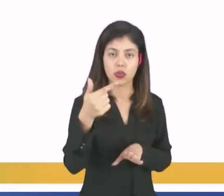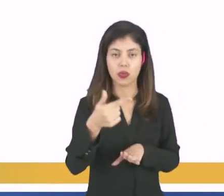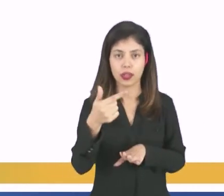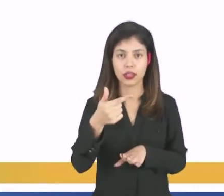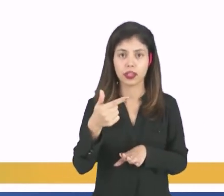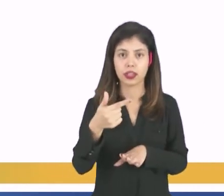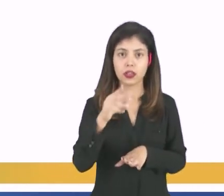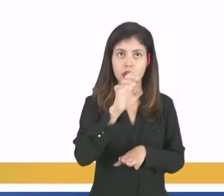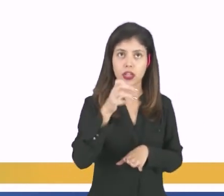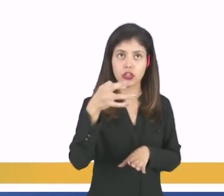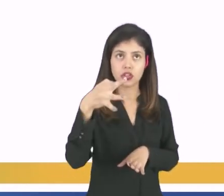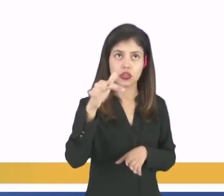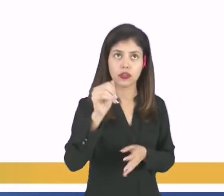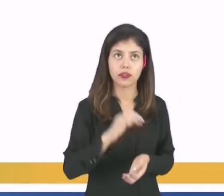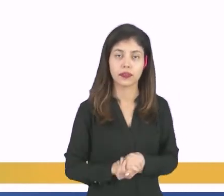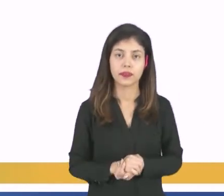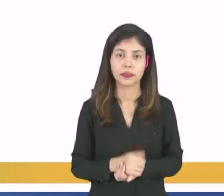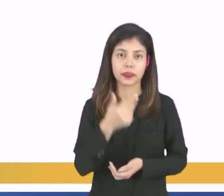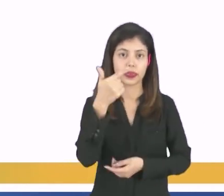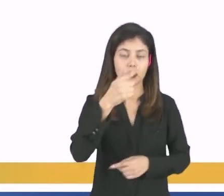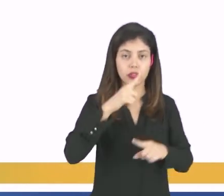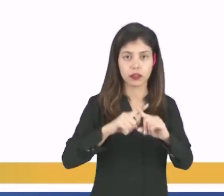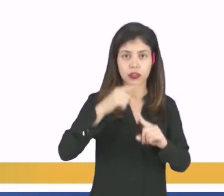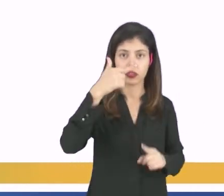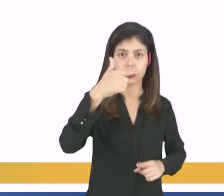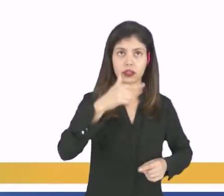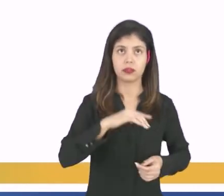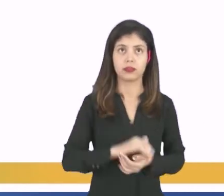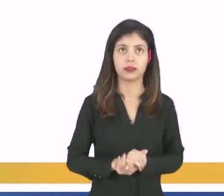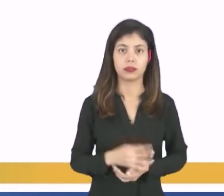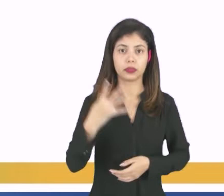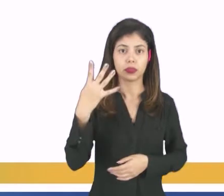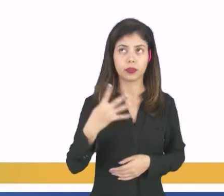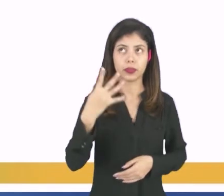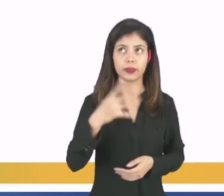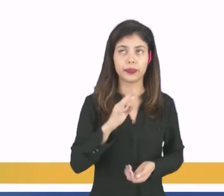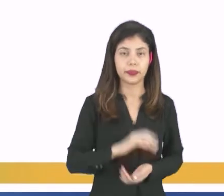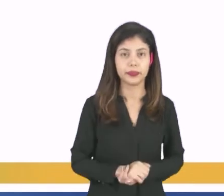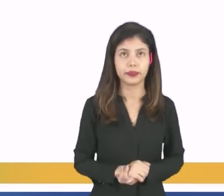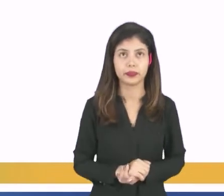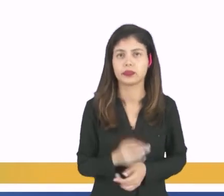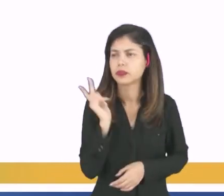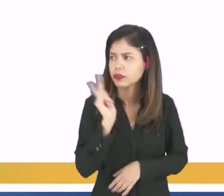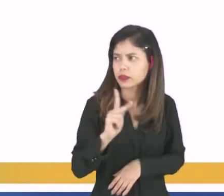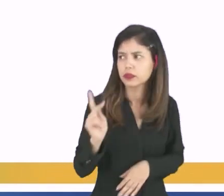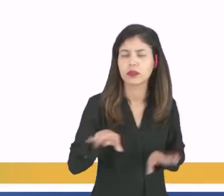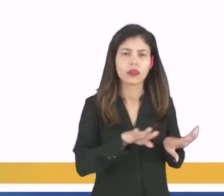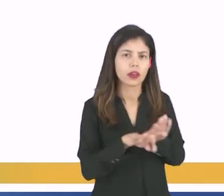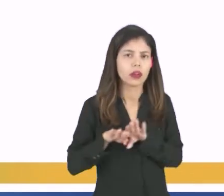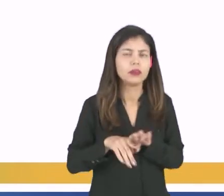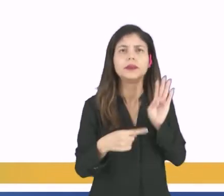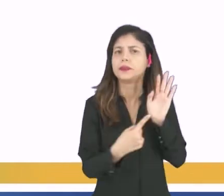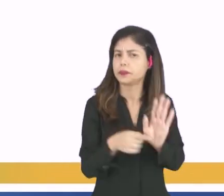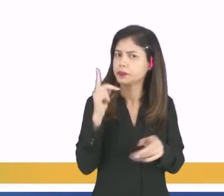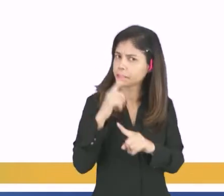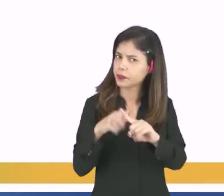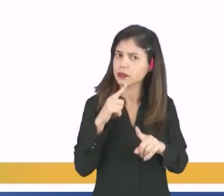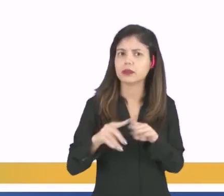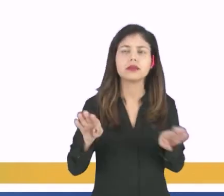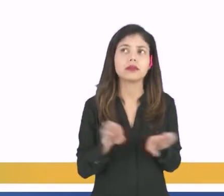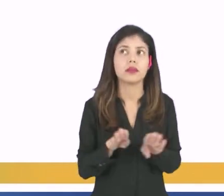do enxofre. Então, 2 vezes 2 igual a 4. Professor, eu vou